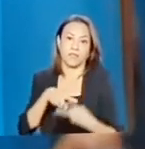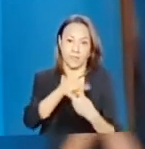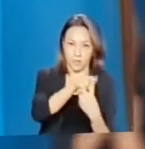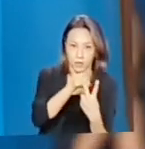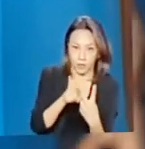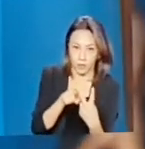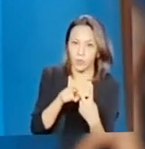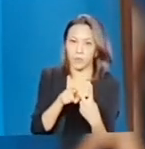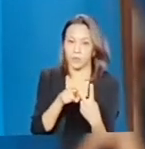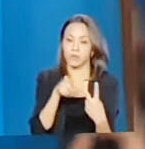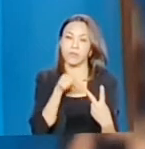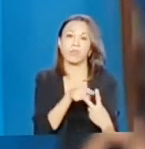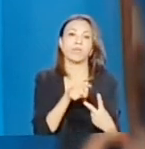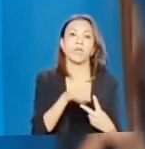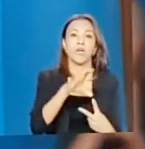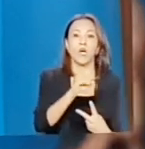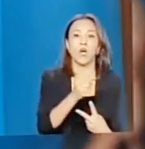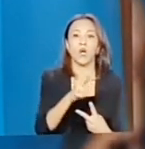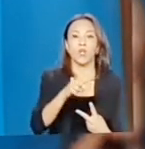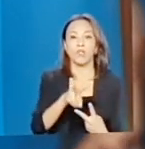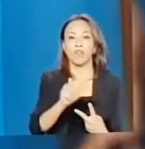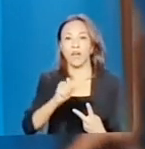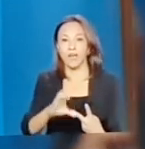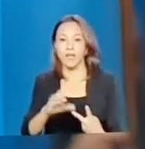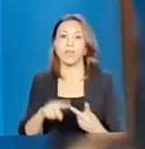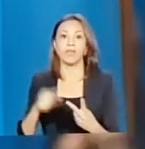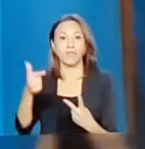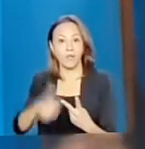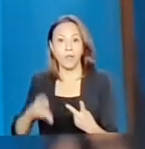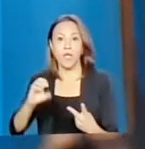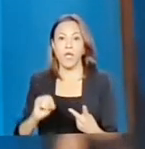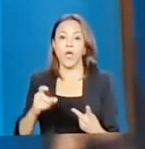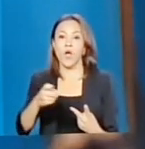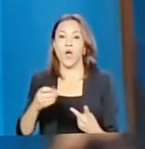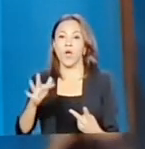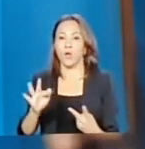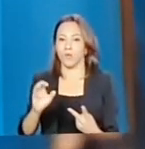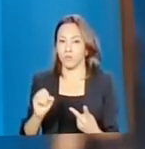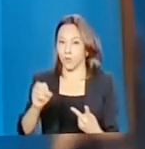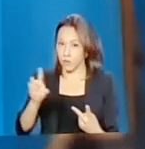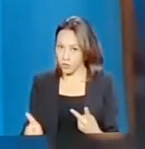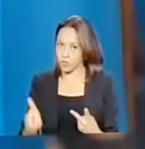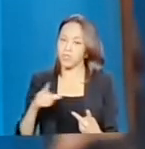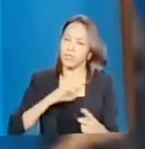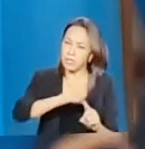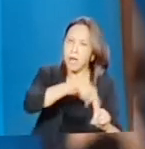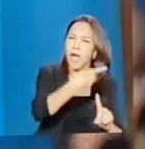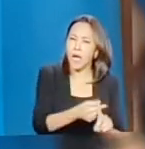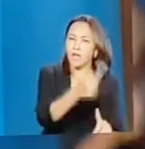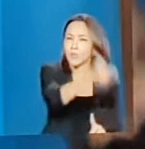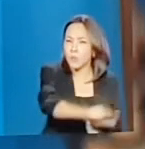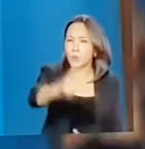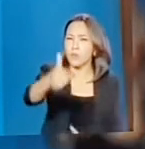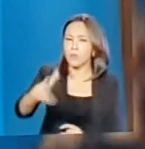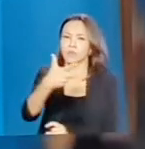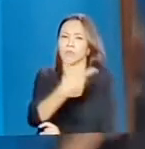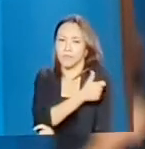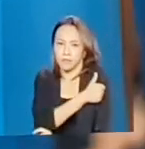Oxford, certamente em breve acrescida de outras, é aquilo que nós esperamos,